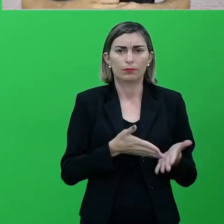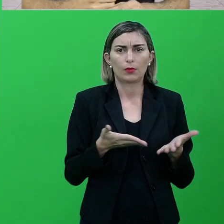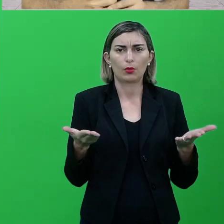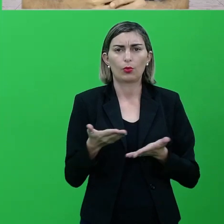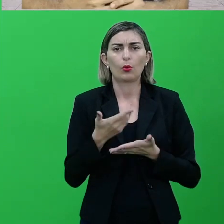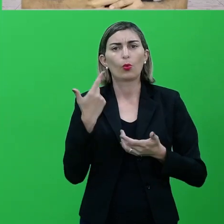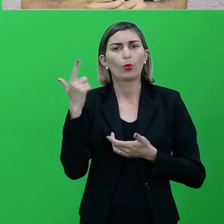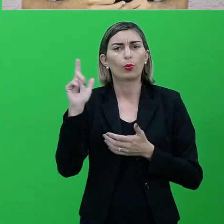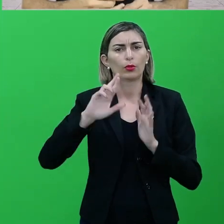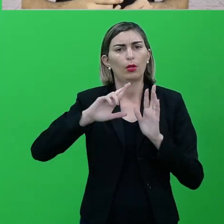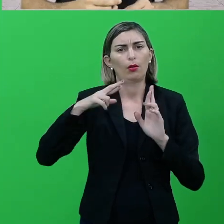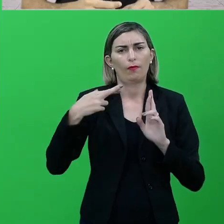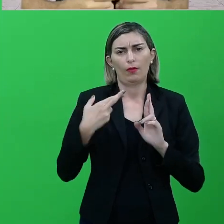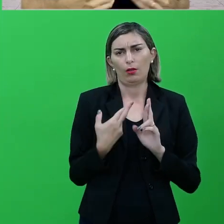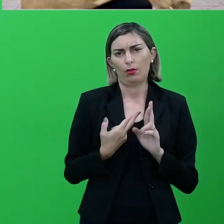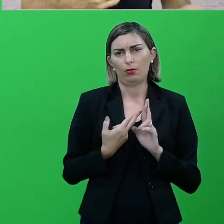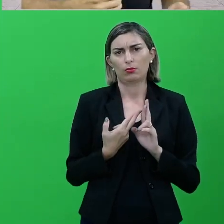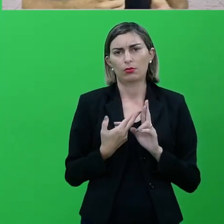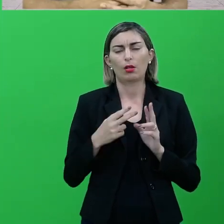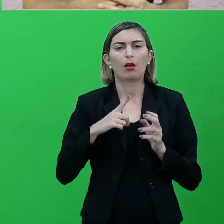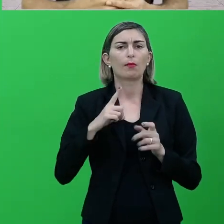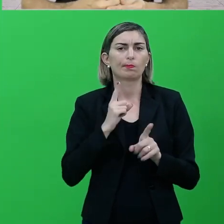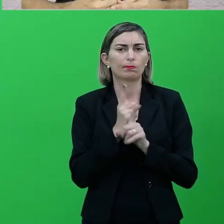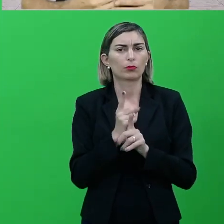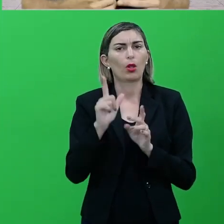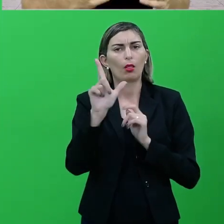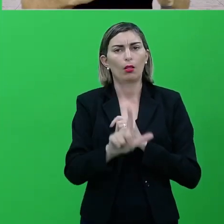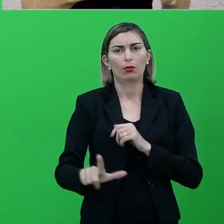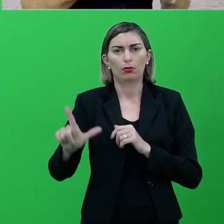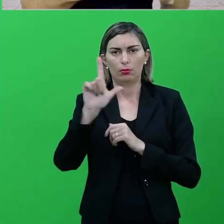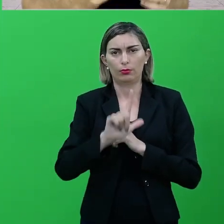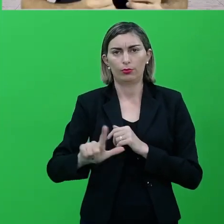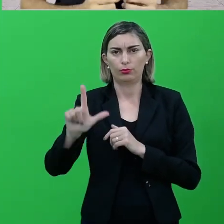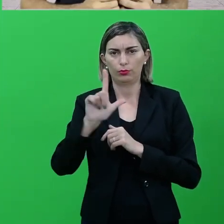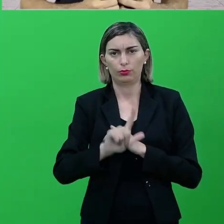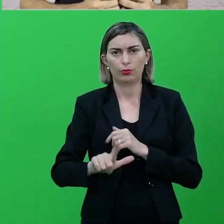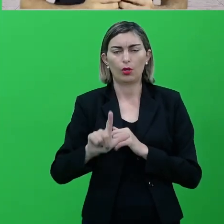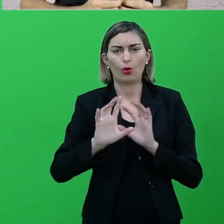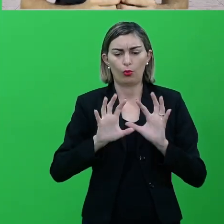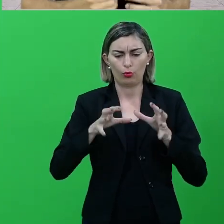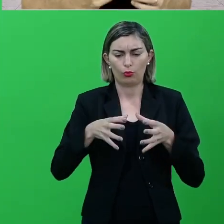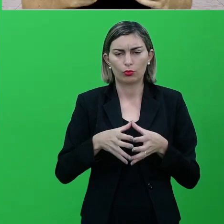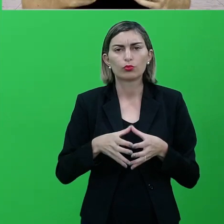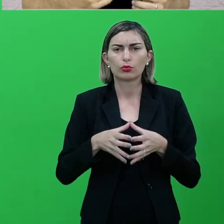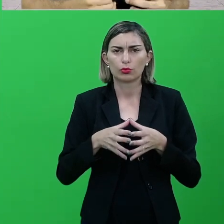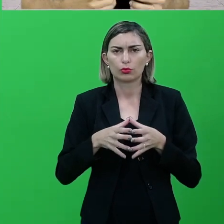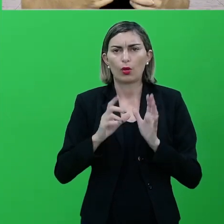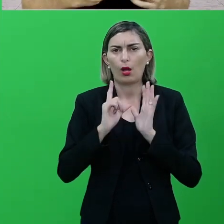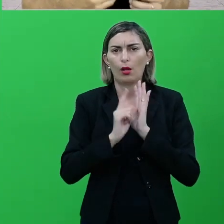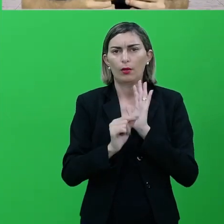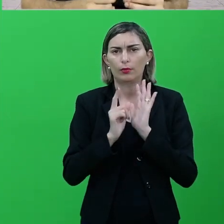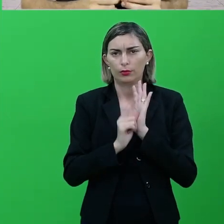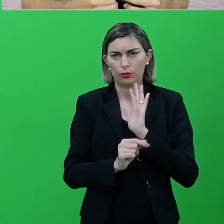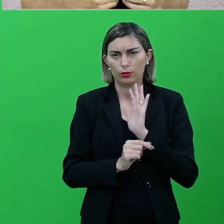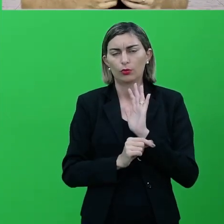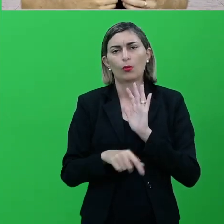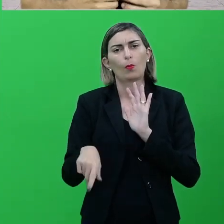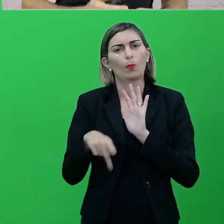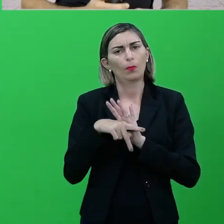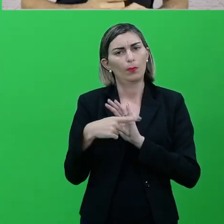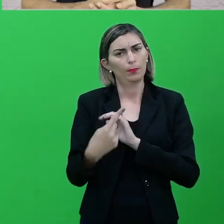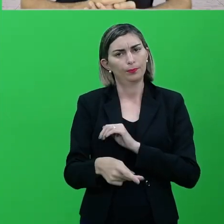referência, que é uma referência, né, que se encontra na literatura, né, de um conjunto de artigos que abordam